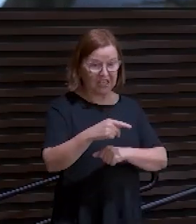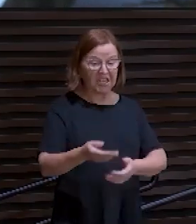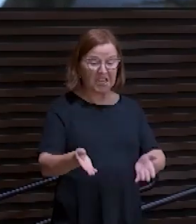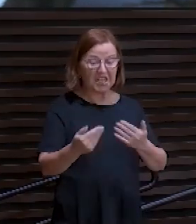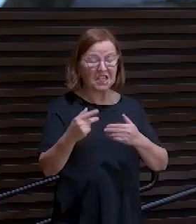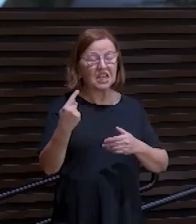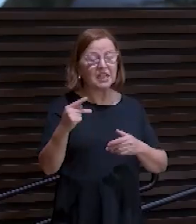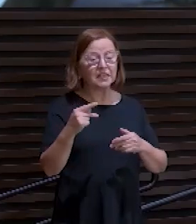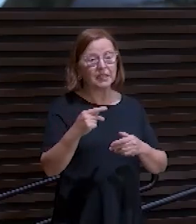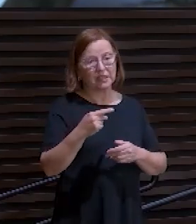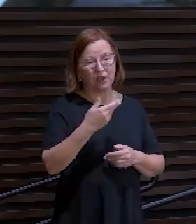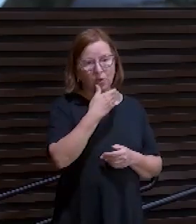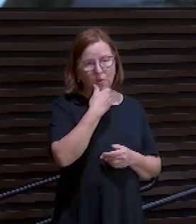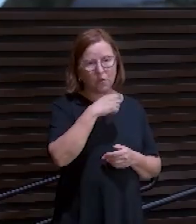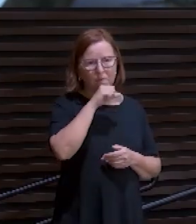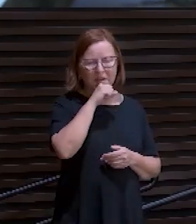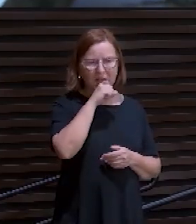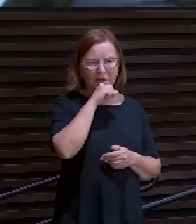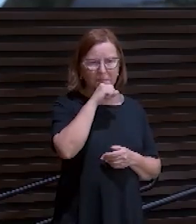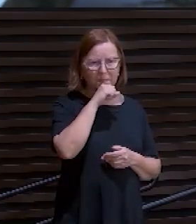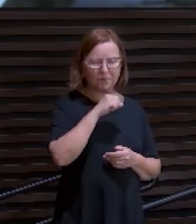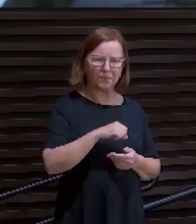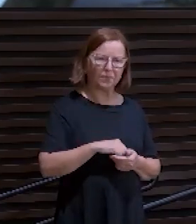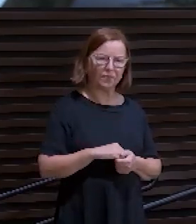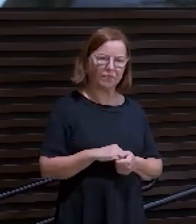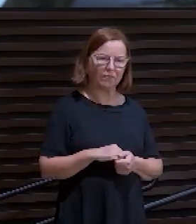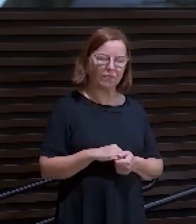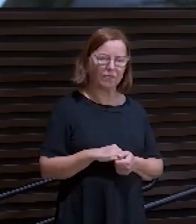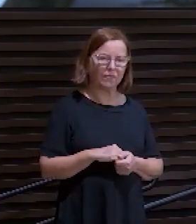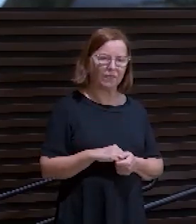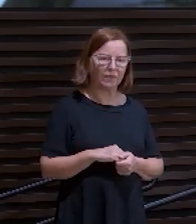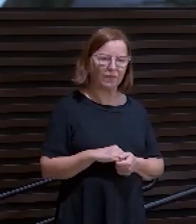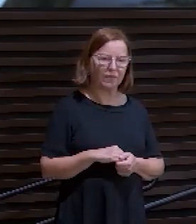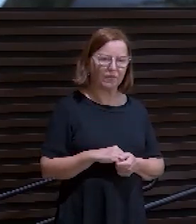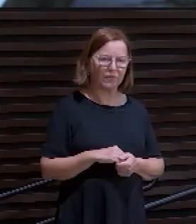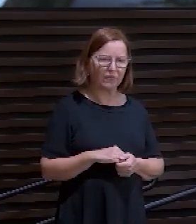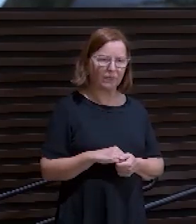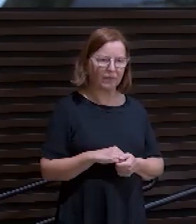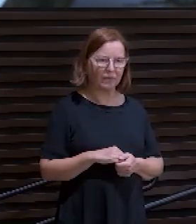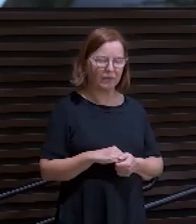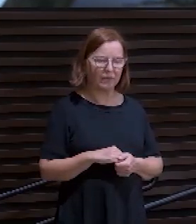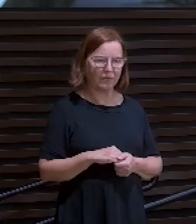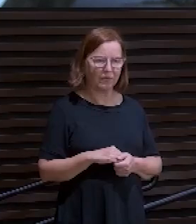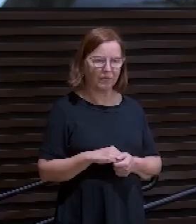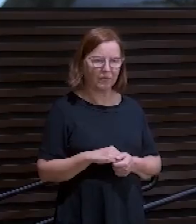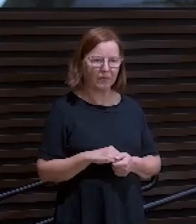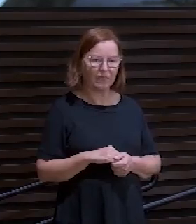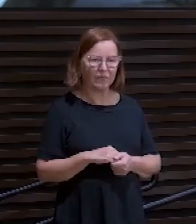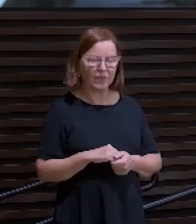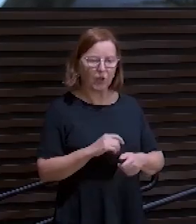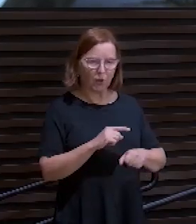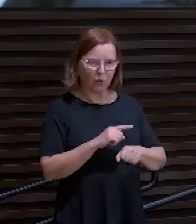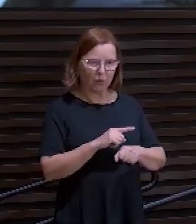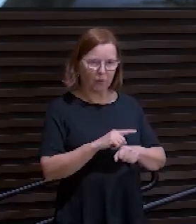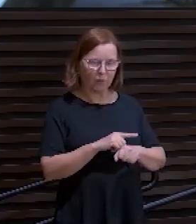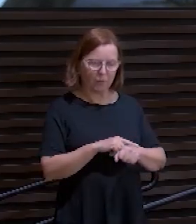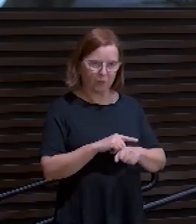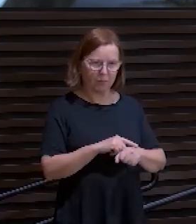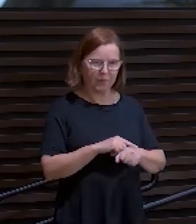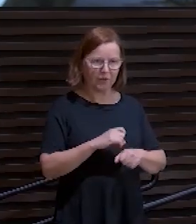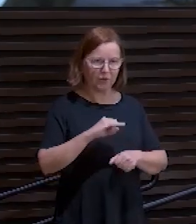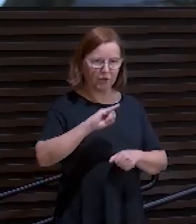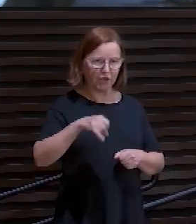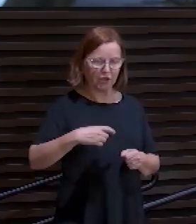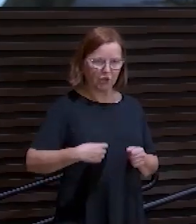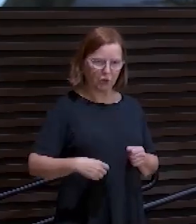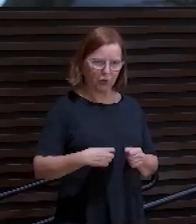tem que vir, e depois o pai tem que vir. Quando José manda abastecer os carros dos seus irmãos, ele disse: